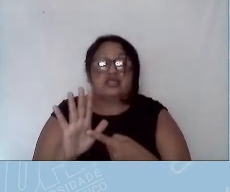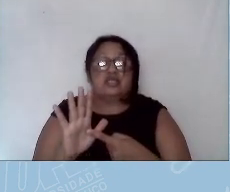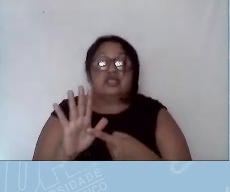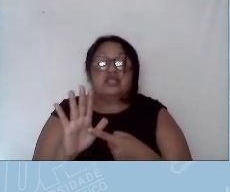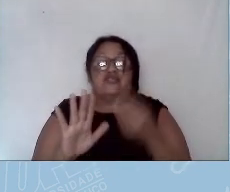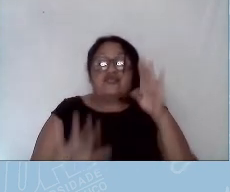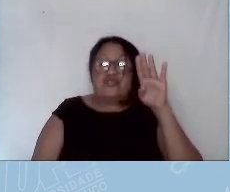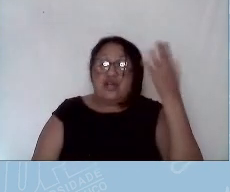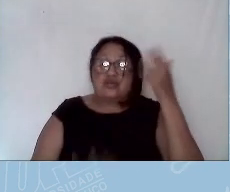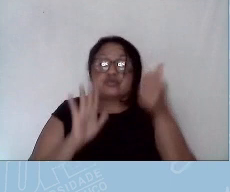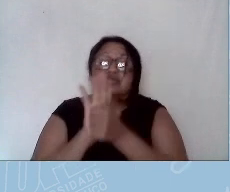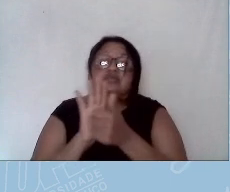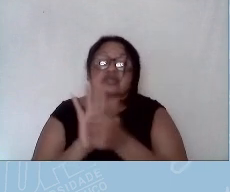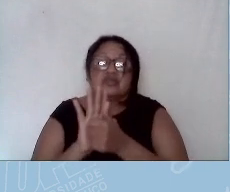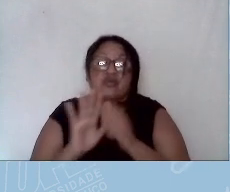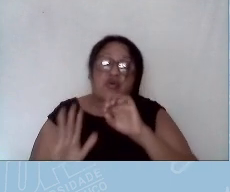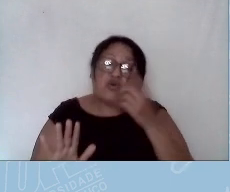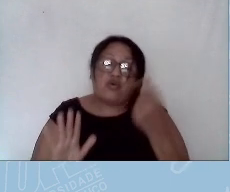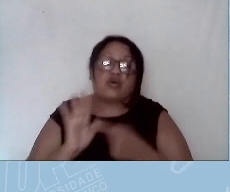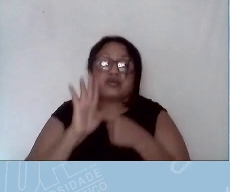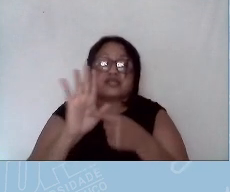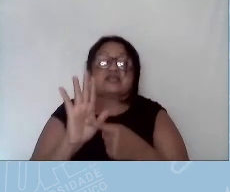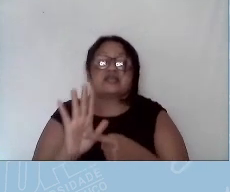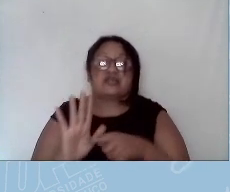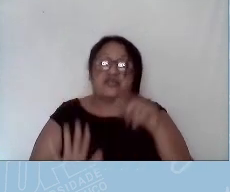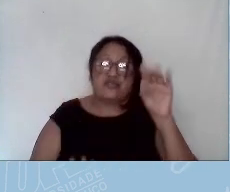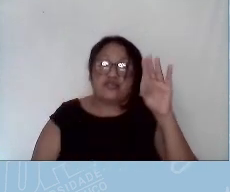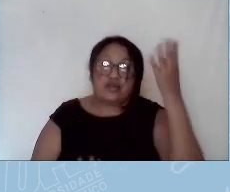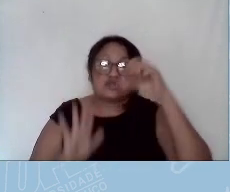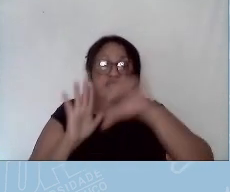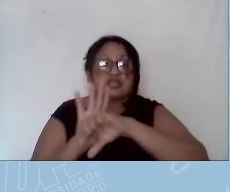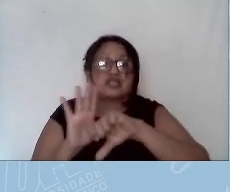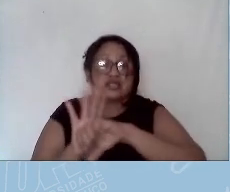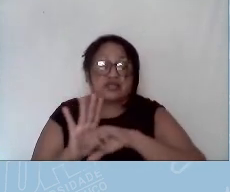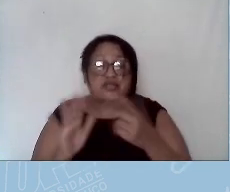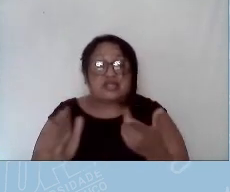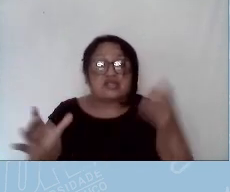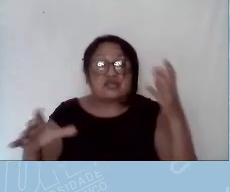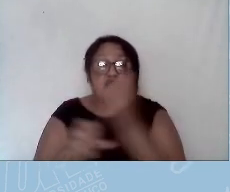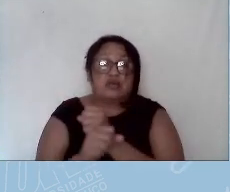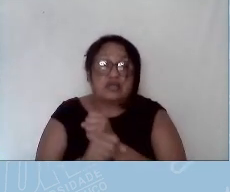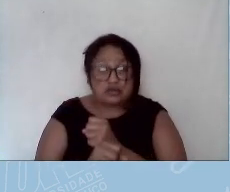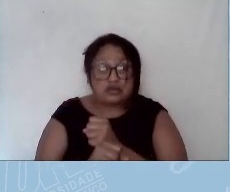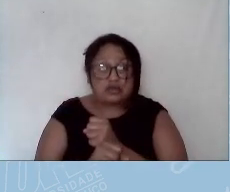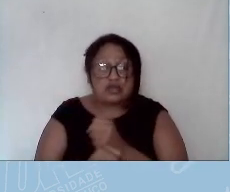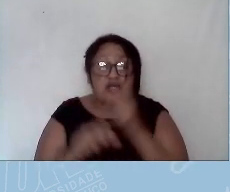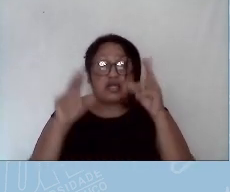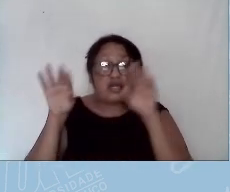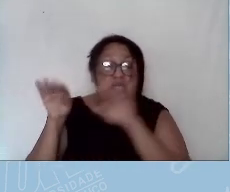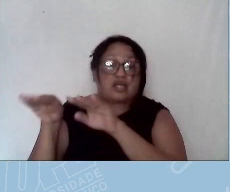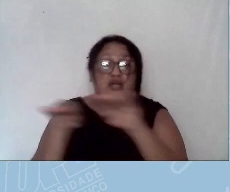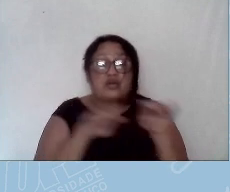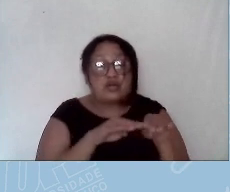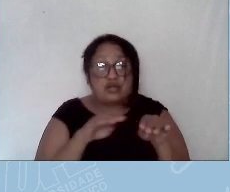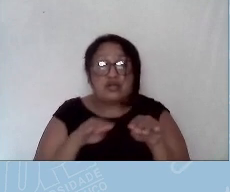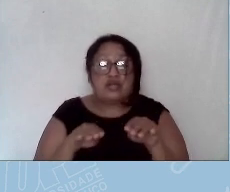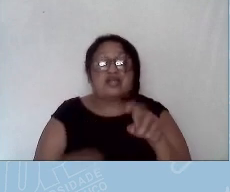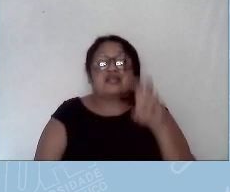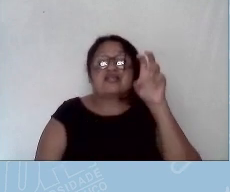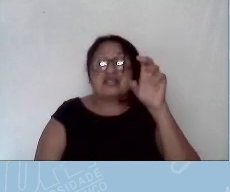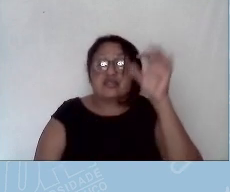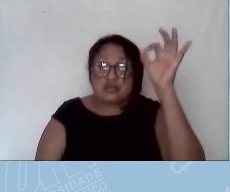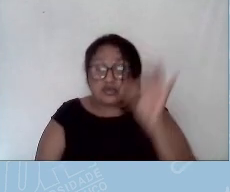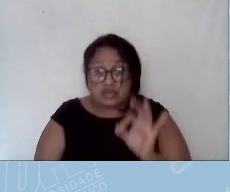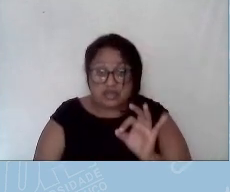ou apresentando falso negativo é somado igual a 5% do